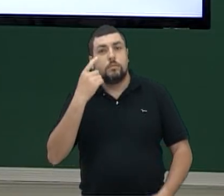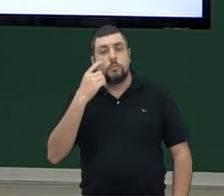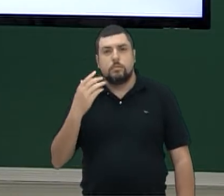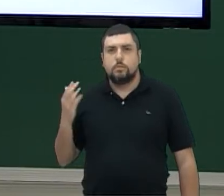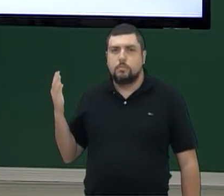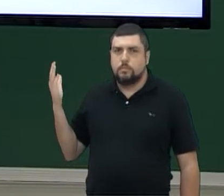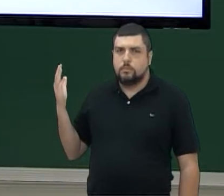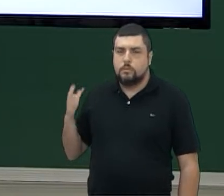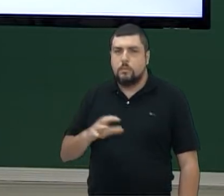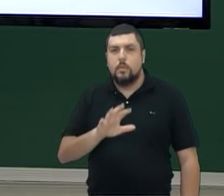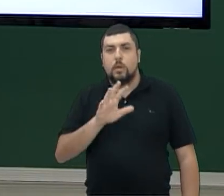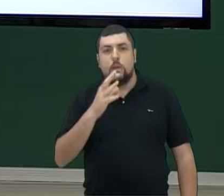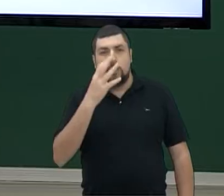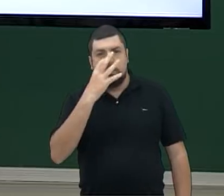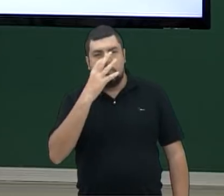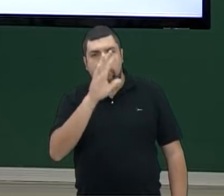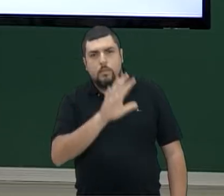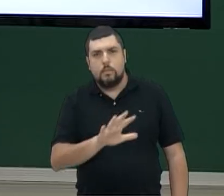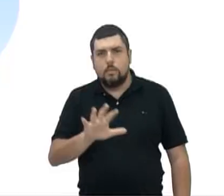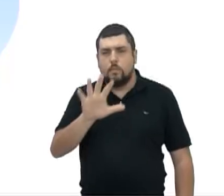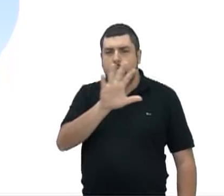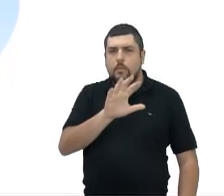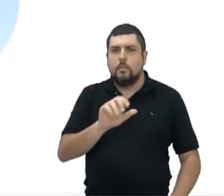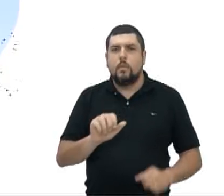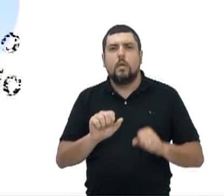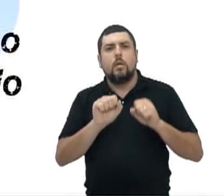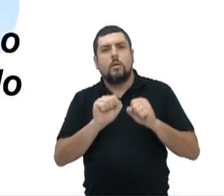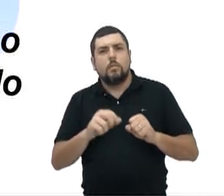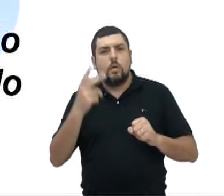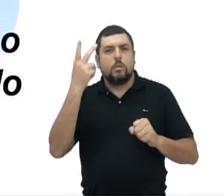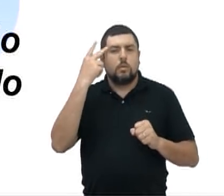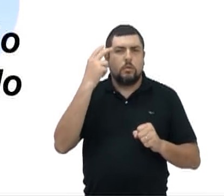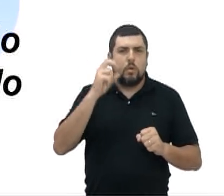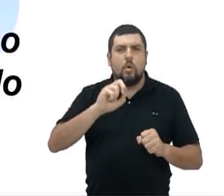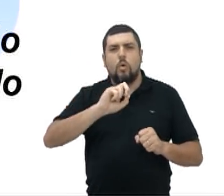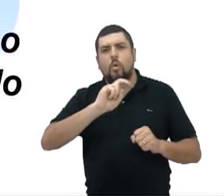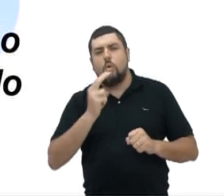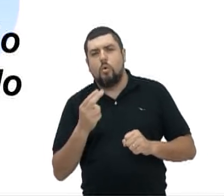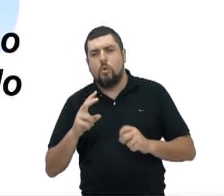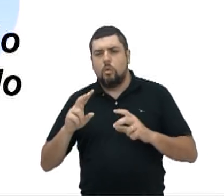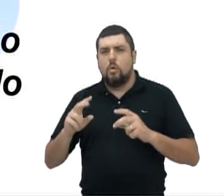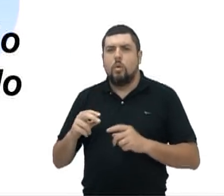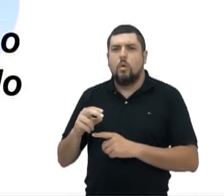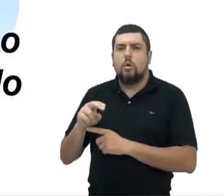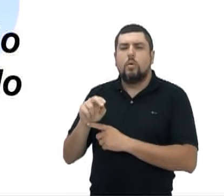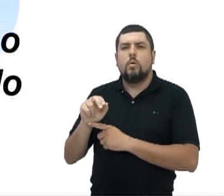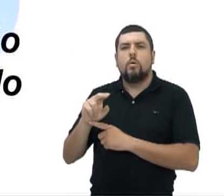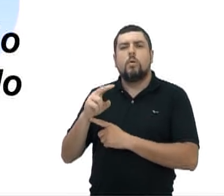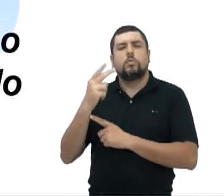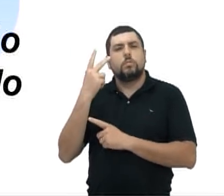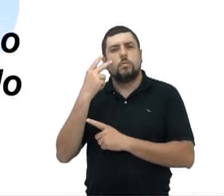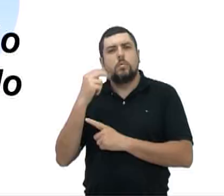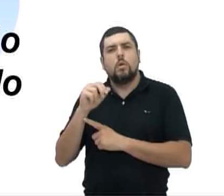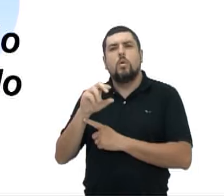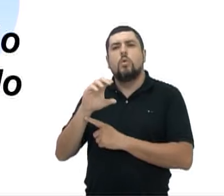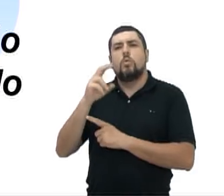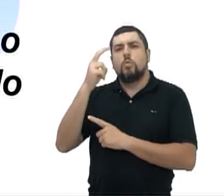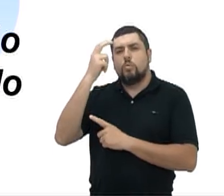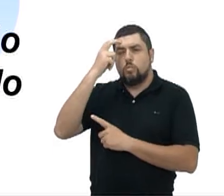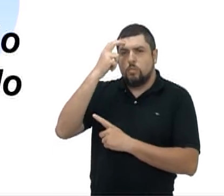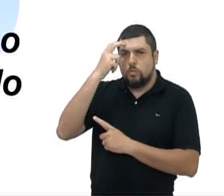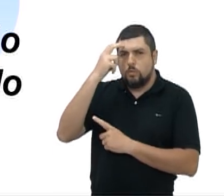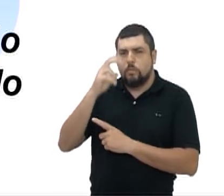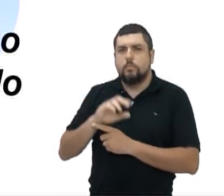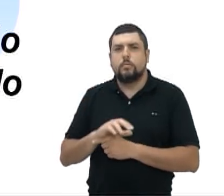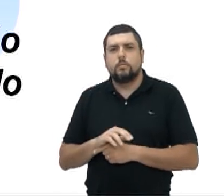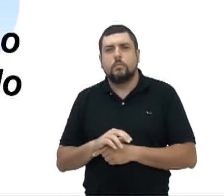pode ser natural, ou ela também pode ser cultural e antrópica. E a paisagem, ela é o resultado dos fenômenos naturais